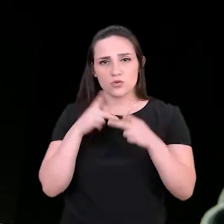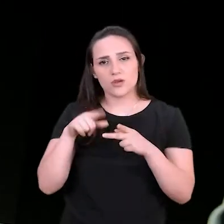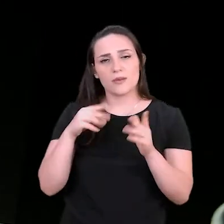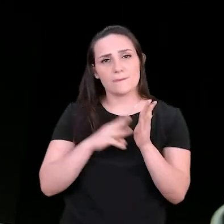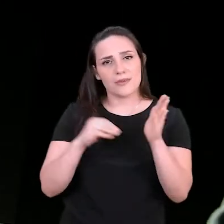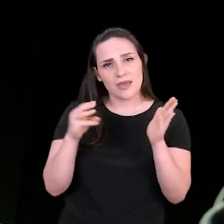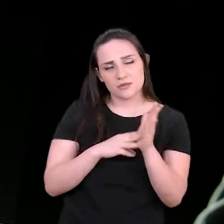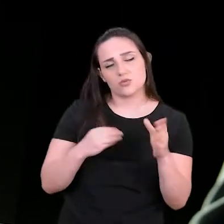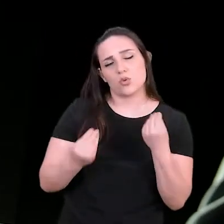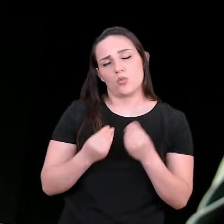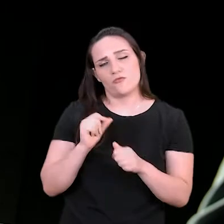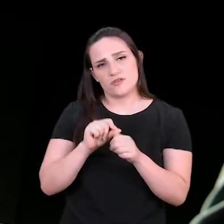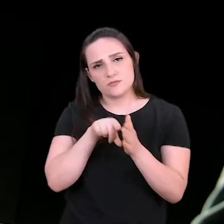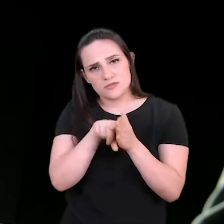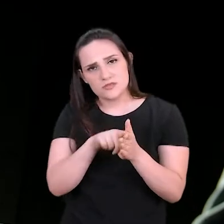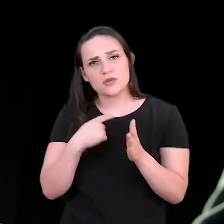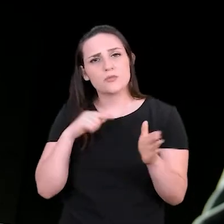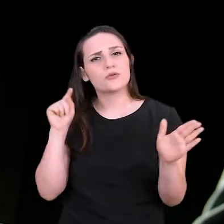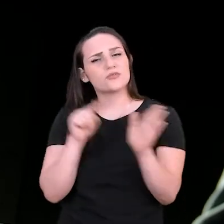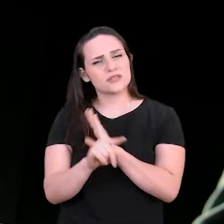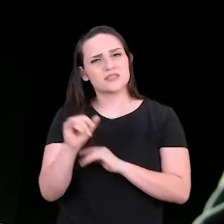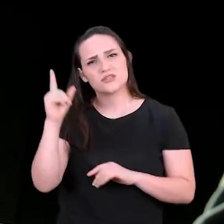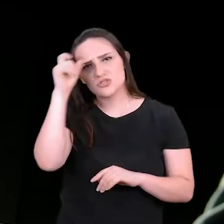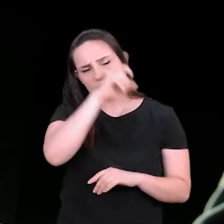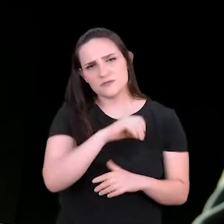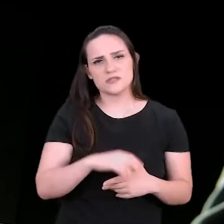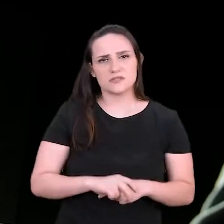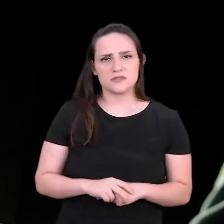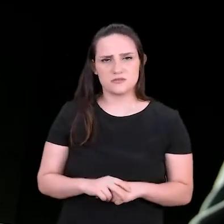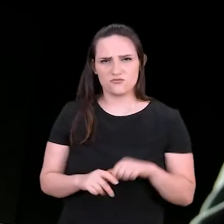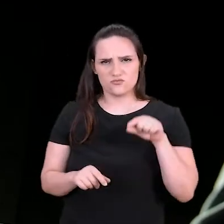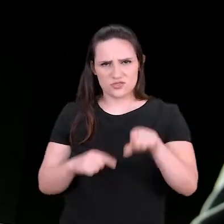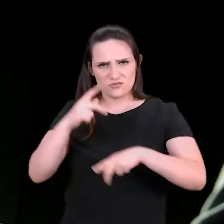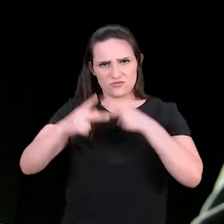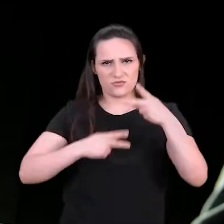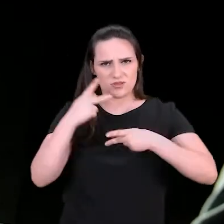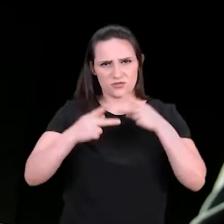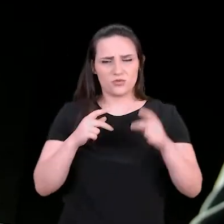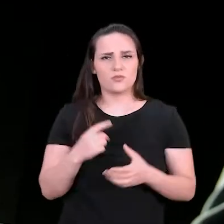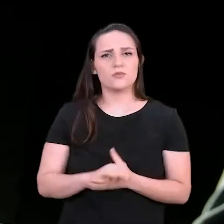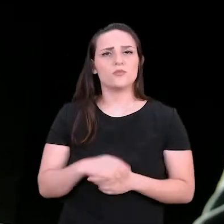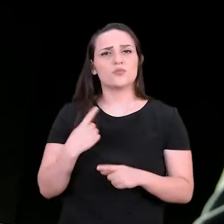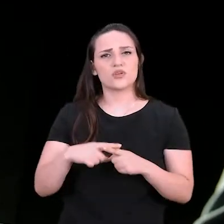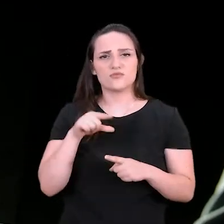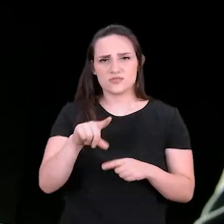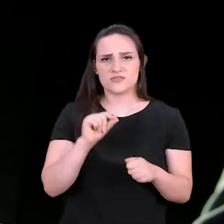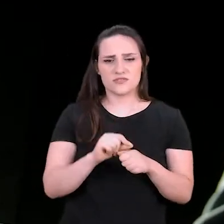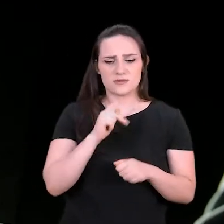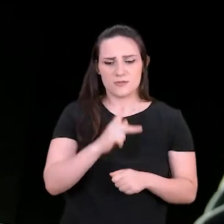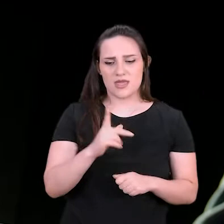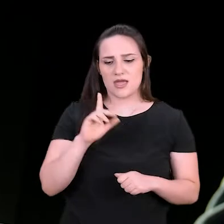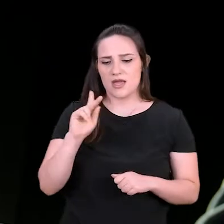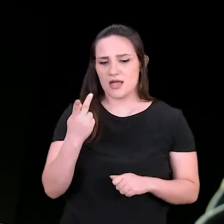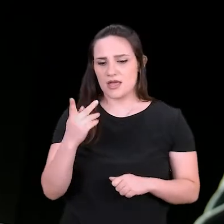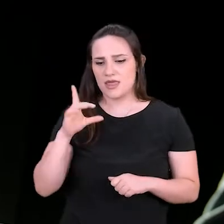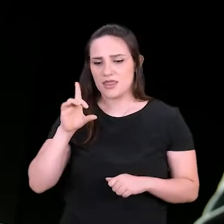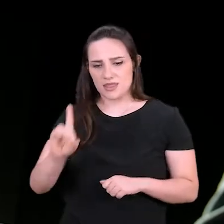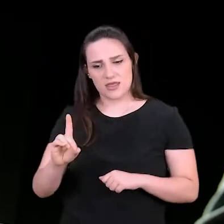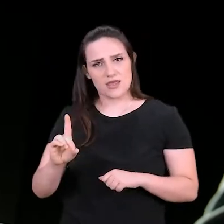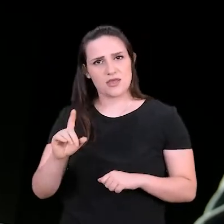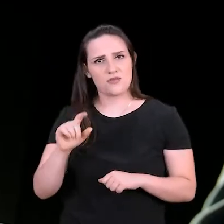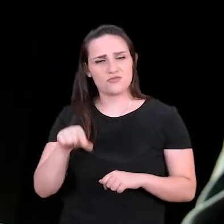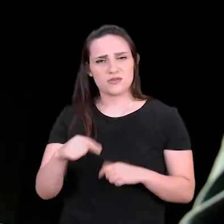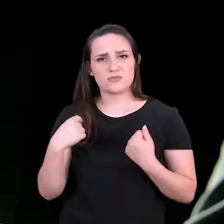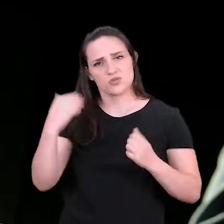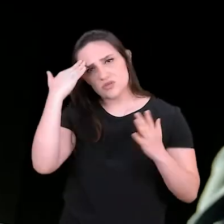metodológica, andamento da pesquisa, né? Eu perguntei das dificuldades. O senhor citou que até em razão do pós-doutoramento, o senhor teve aí de